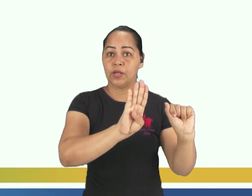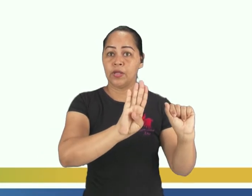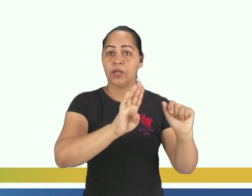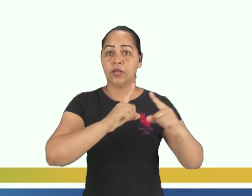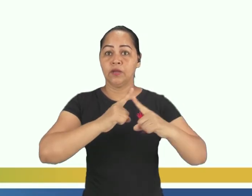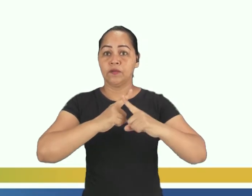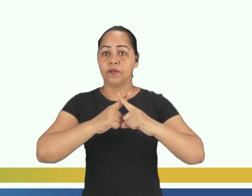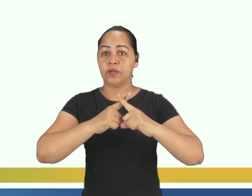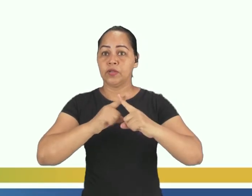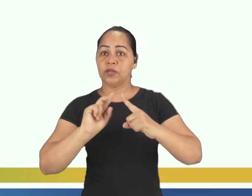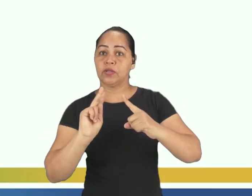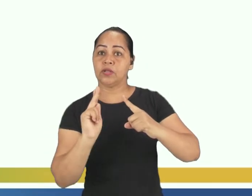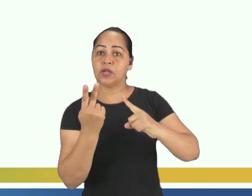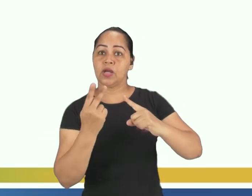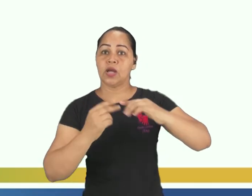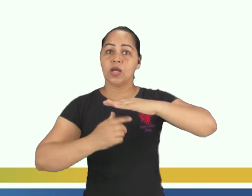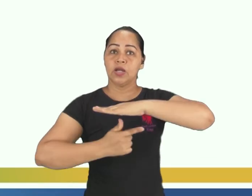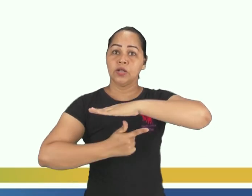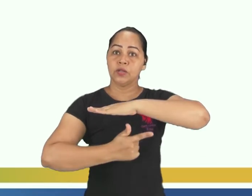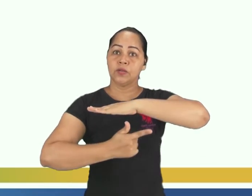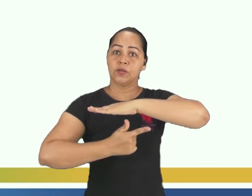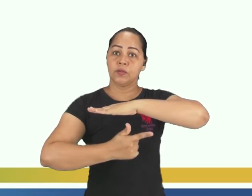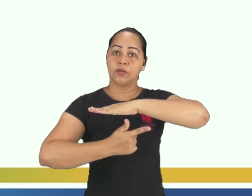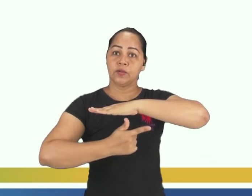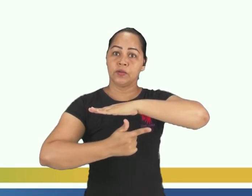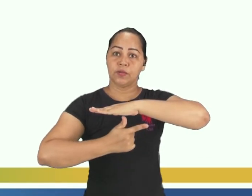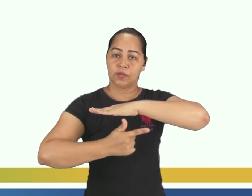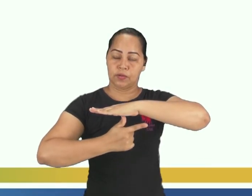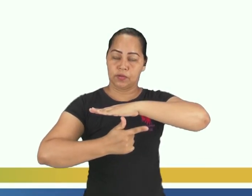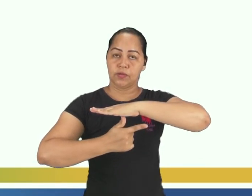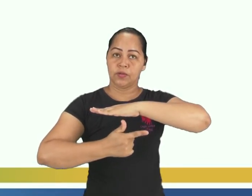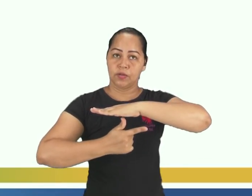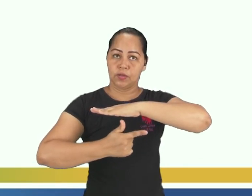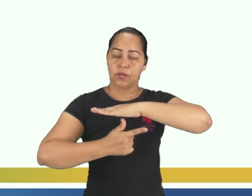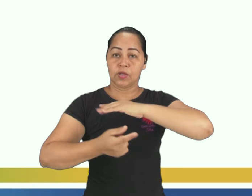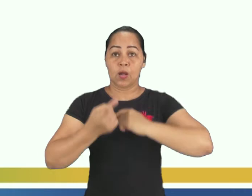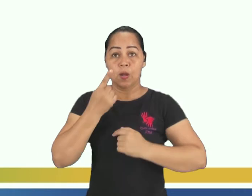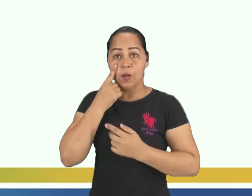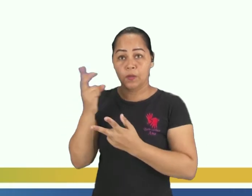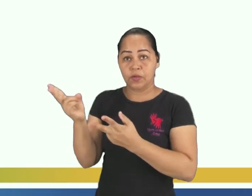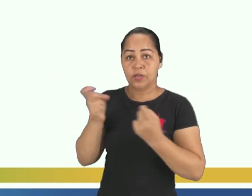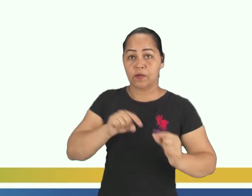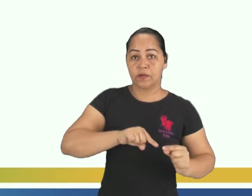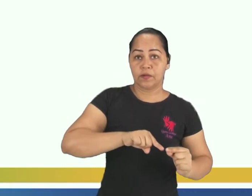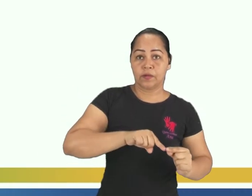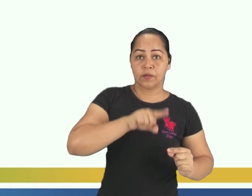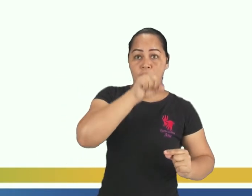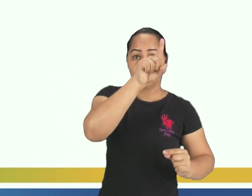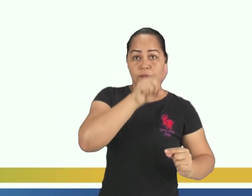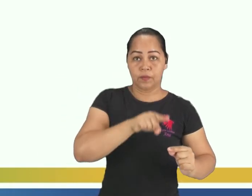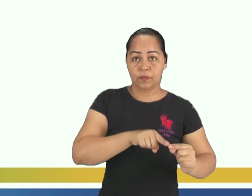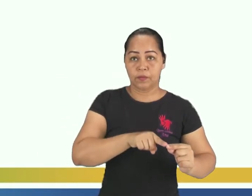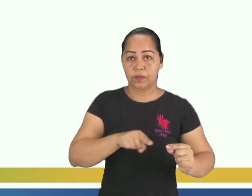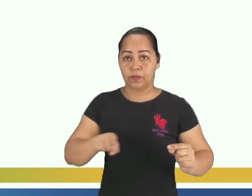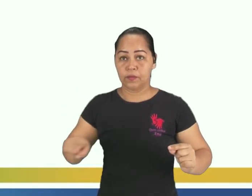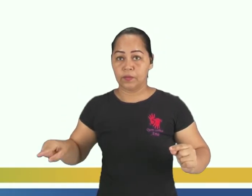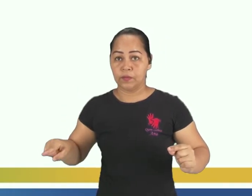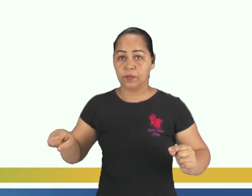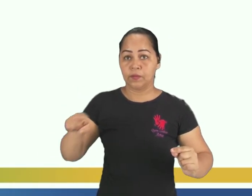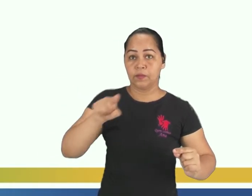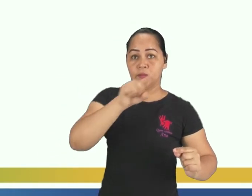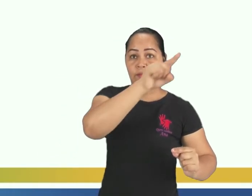aí que nós conhecemos, né? A piscina aparece em formato triangular. A área dessa figura vai ser dada por